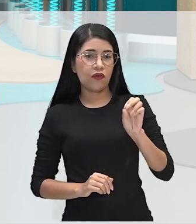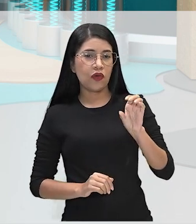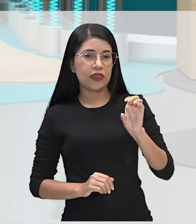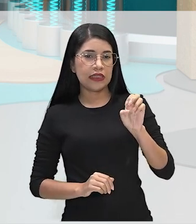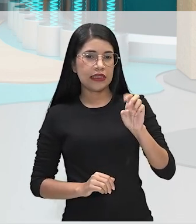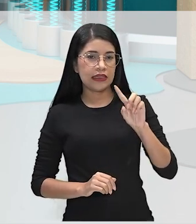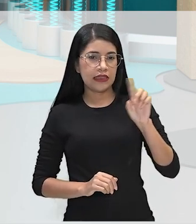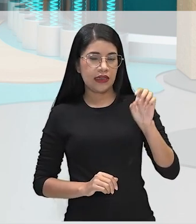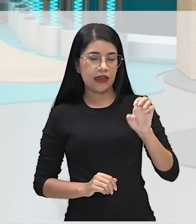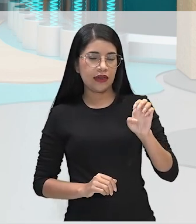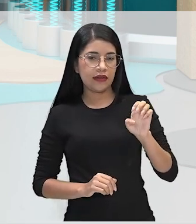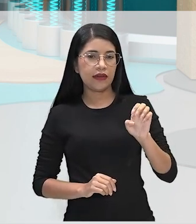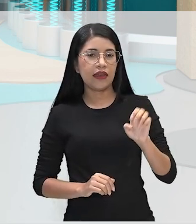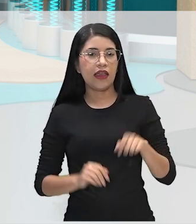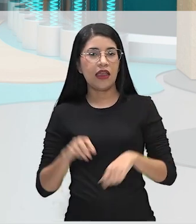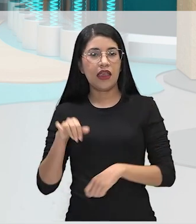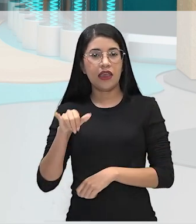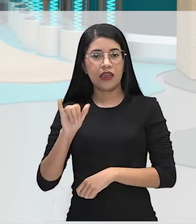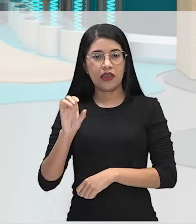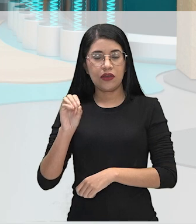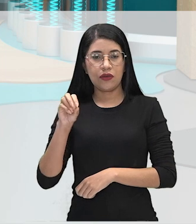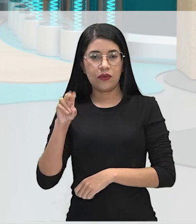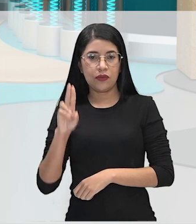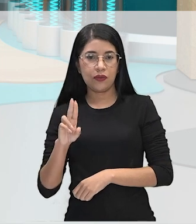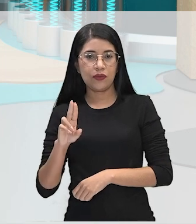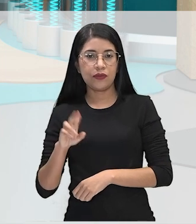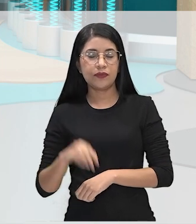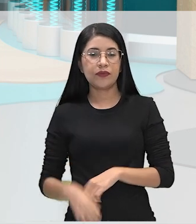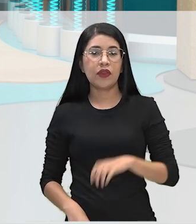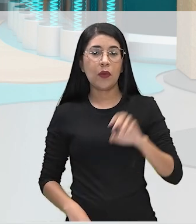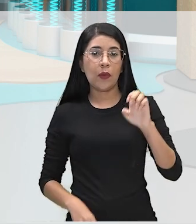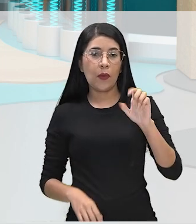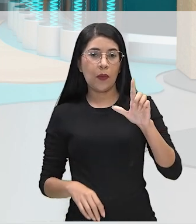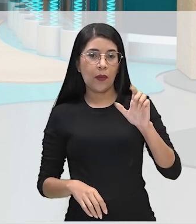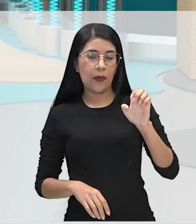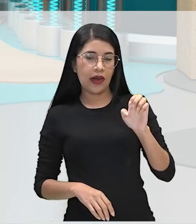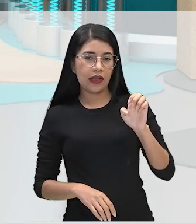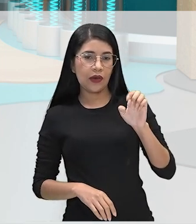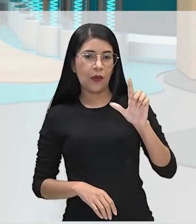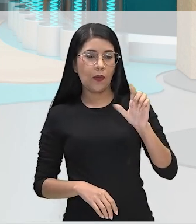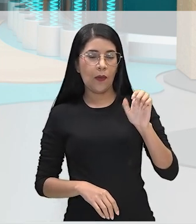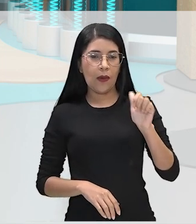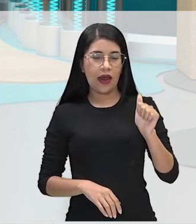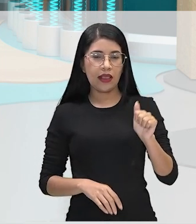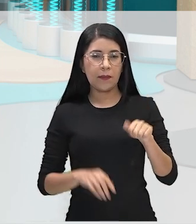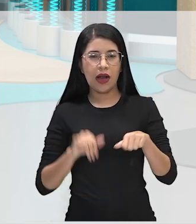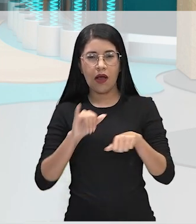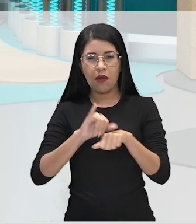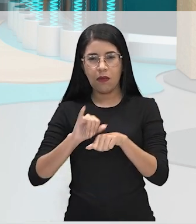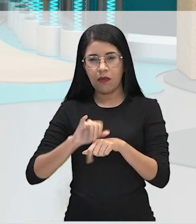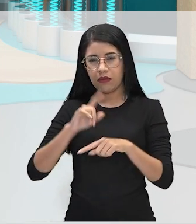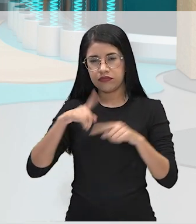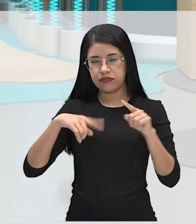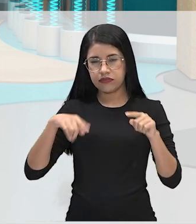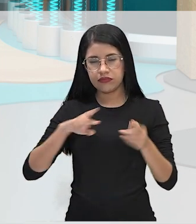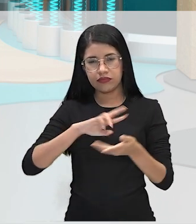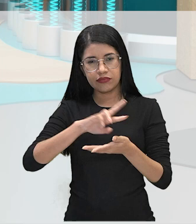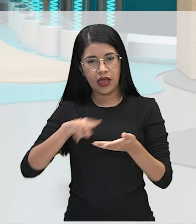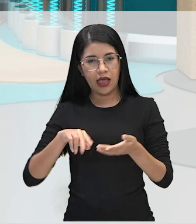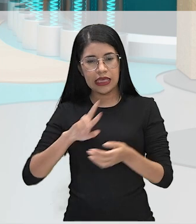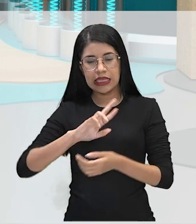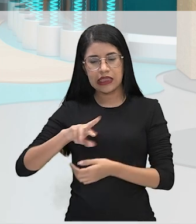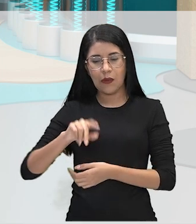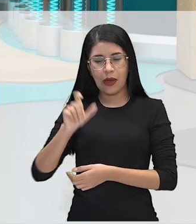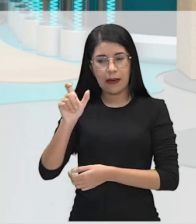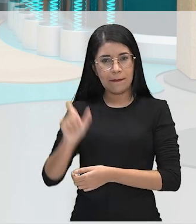you, tá? Ele ou ela, para o que não é pessoa. Anotem aí essa informação que é